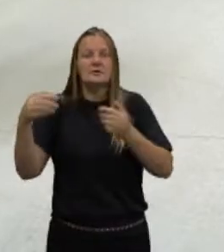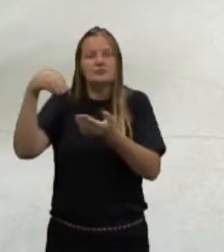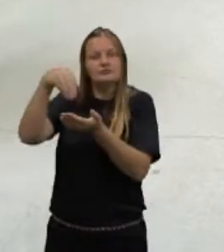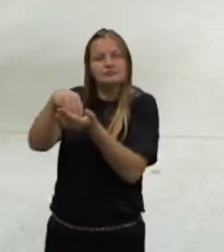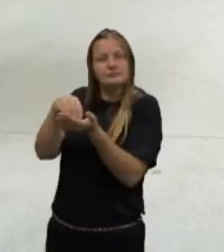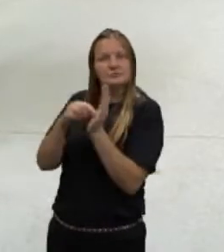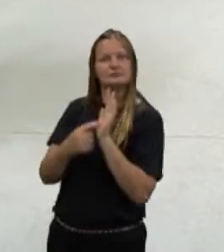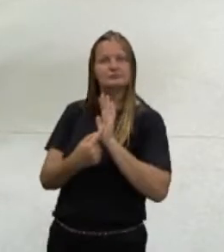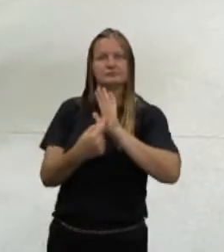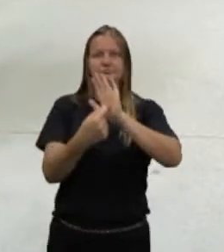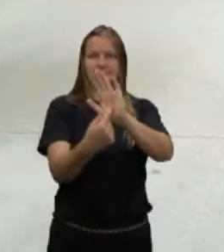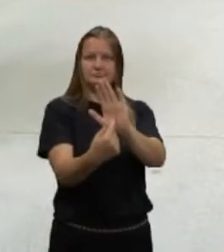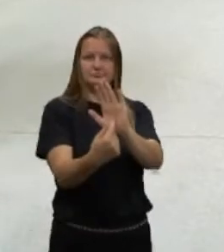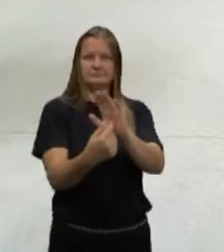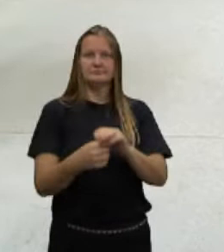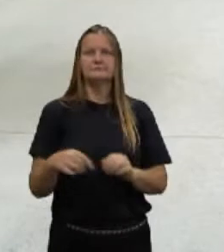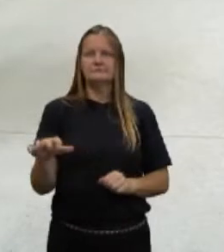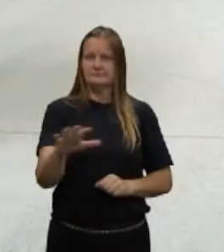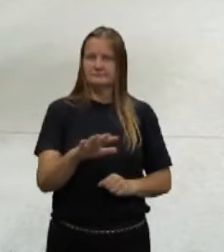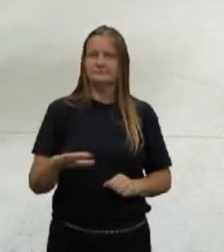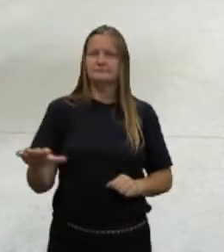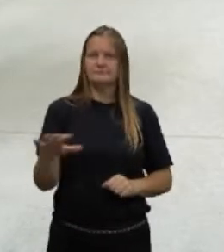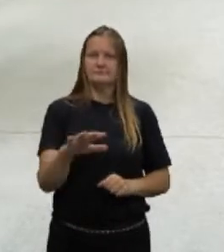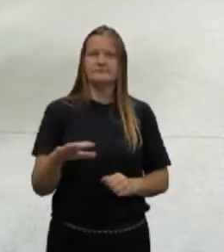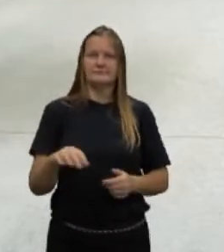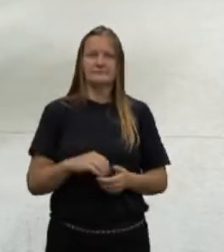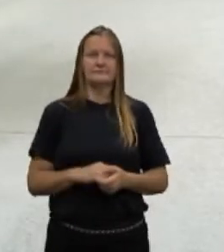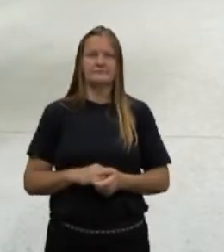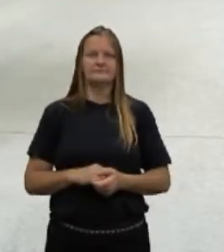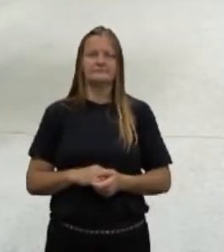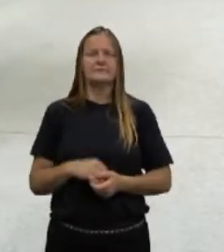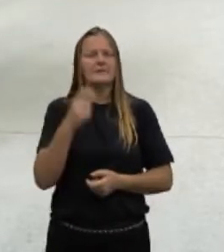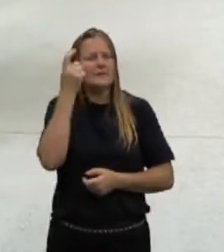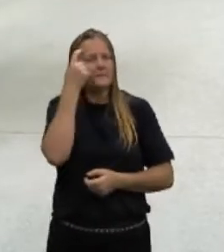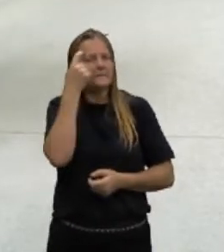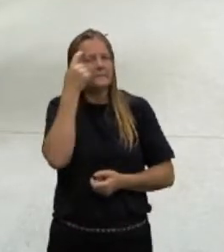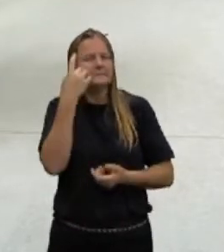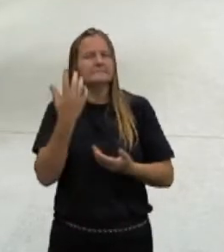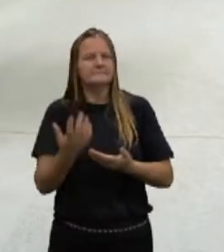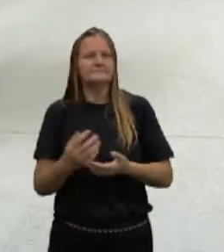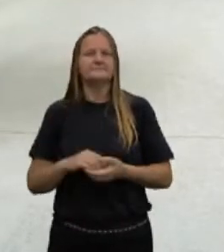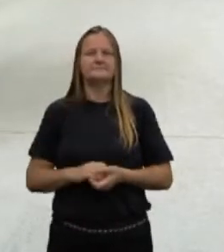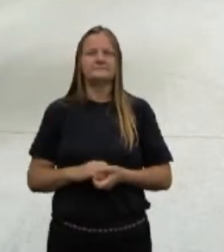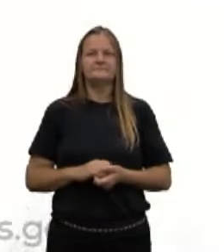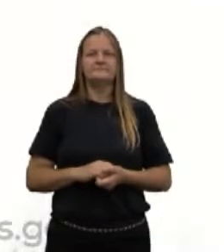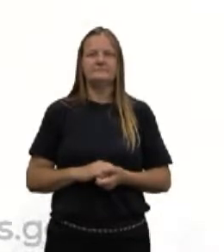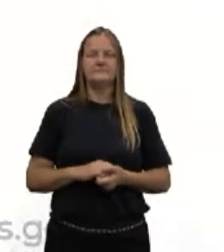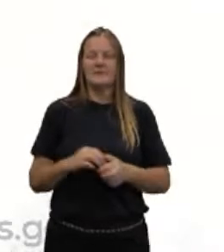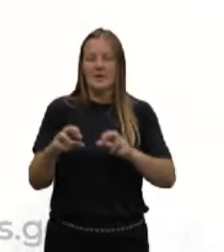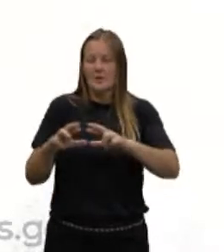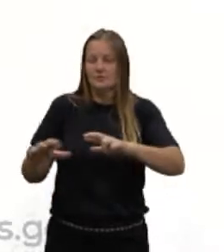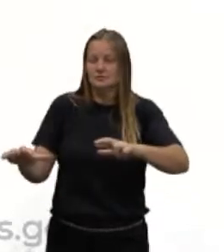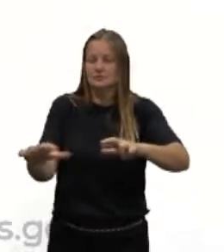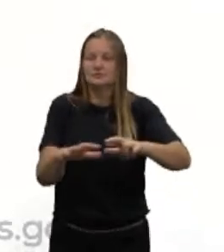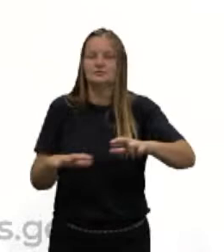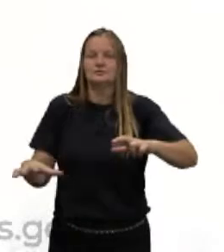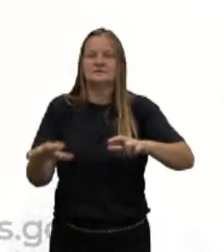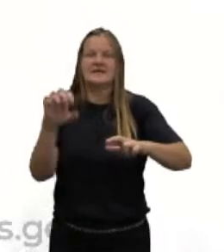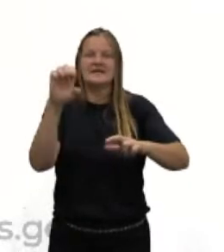Assim. Então... A gente pensa, né? A gente pensa, né, meu povo? Essa organização espacial vai,